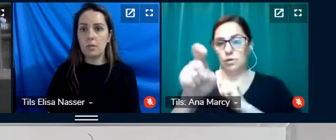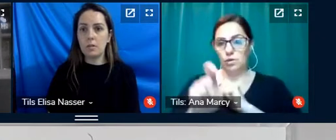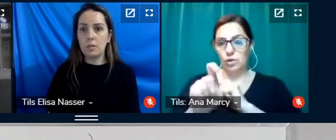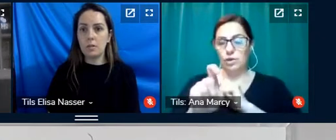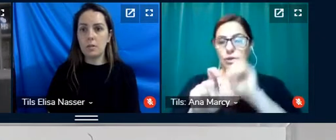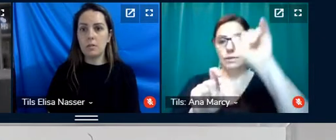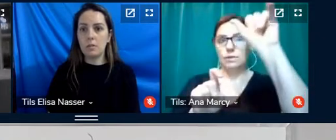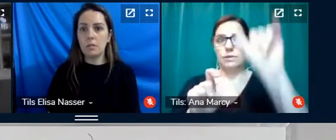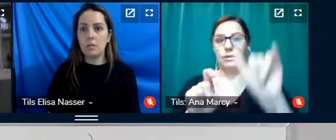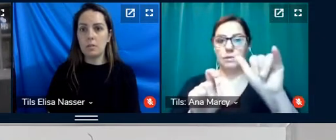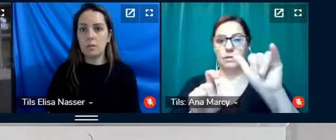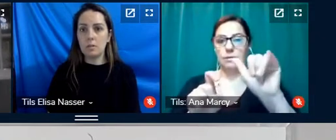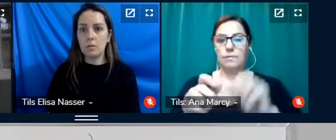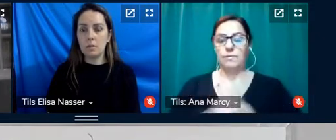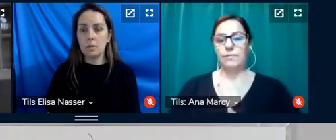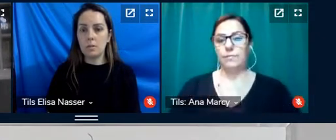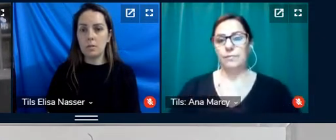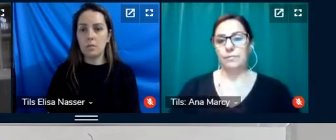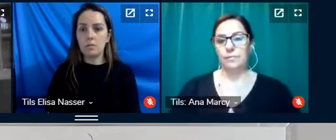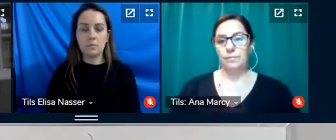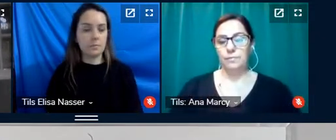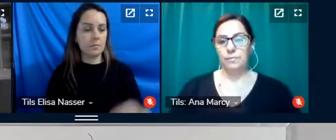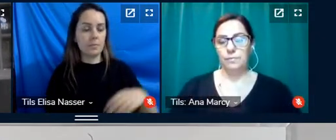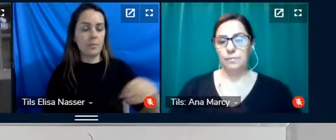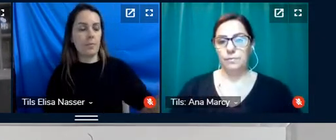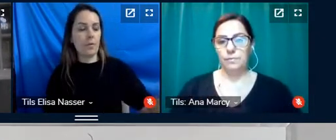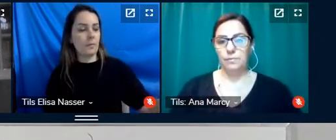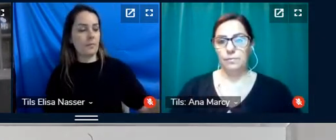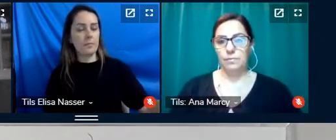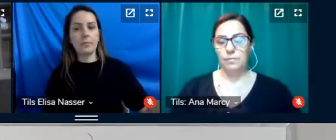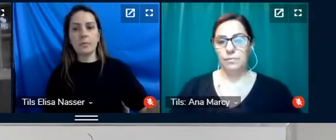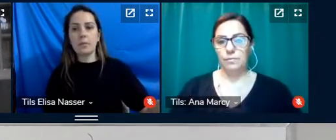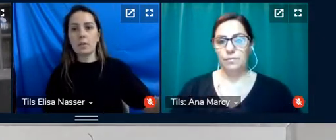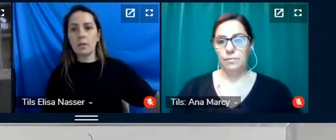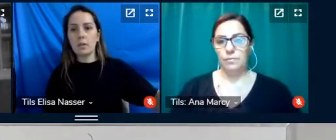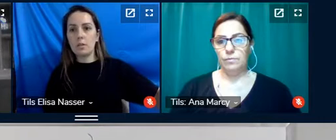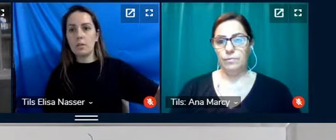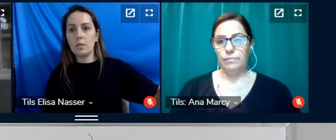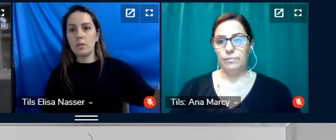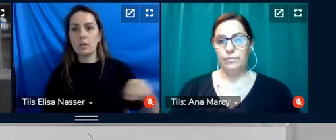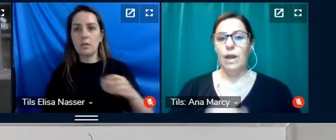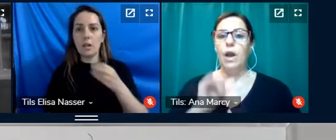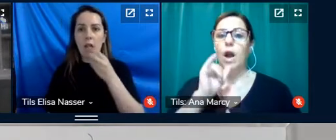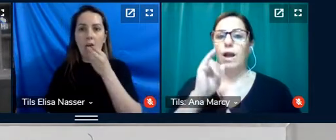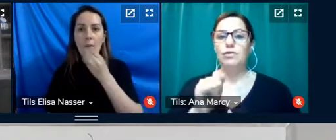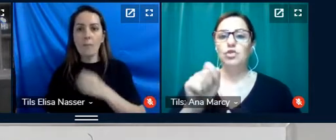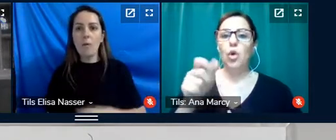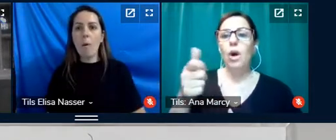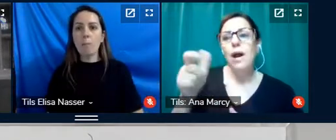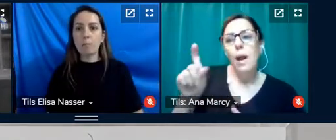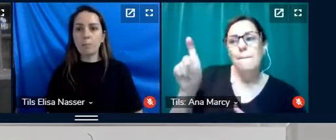Só um pouquinho, deixa eu colocar aqui um veneno do mosquito, que tá cheio de mosquito aqui.